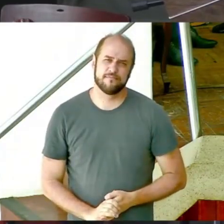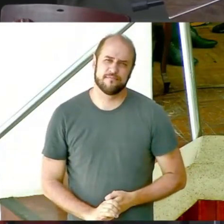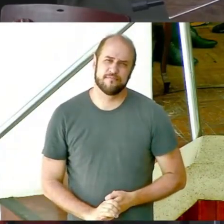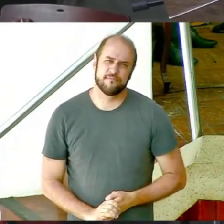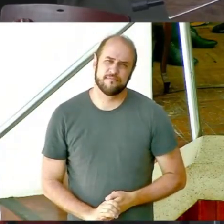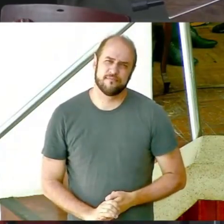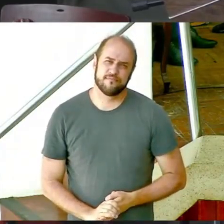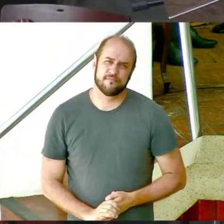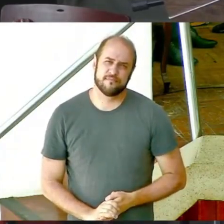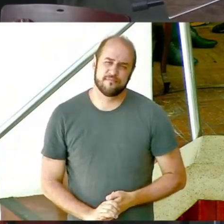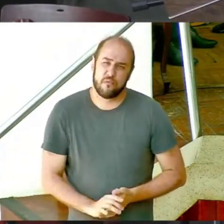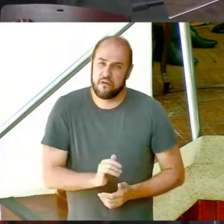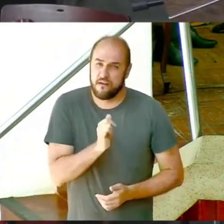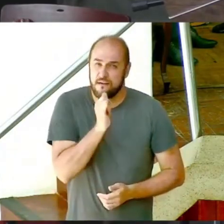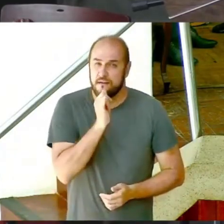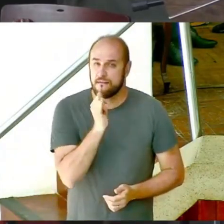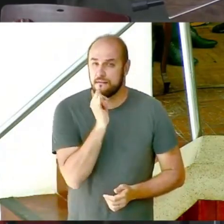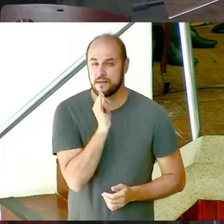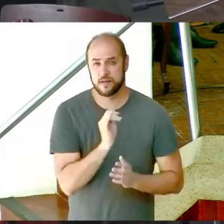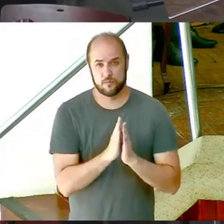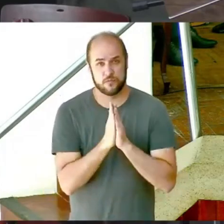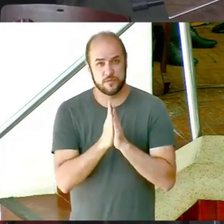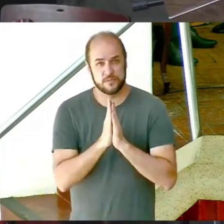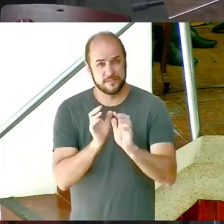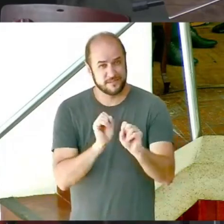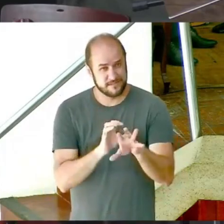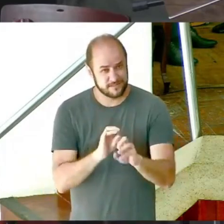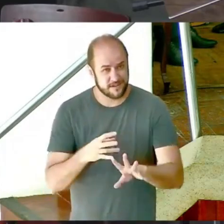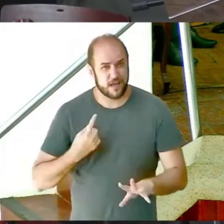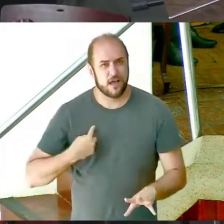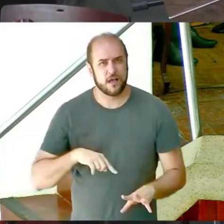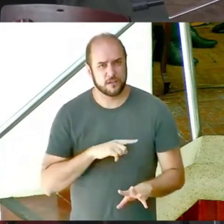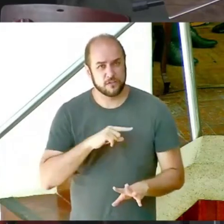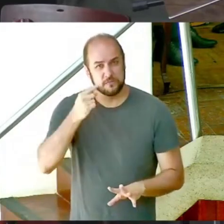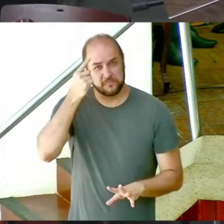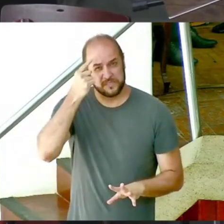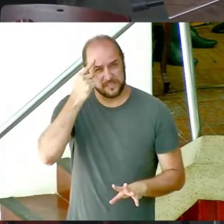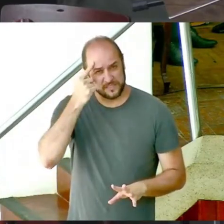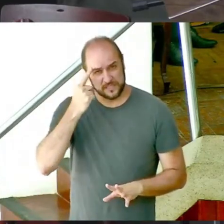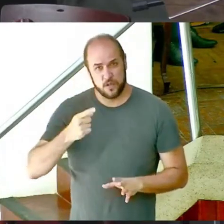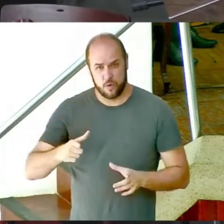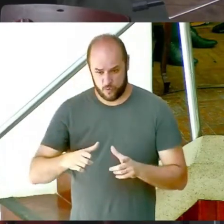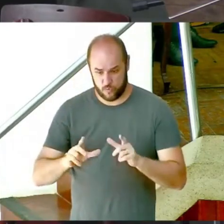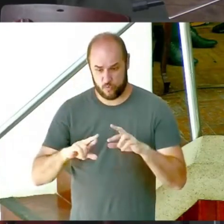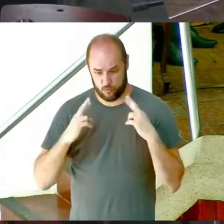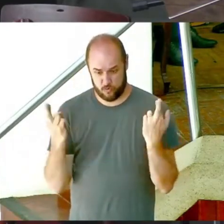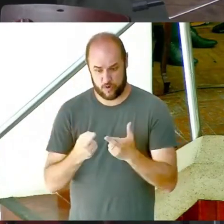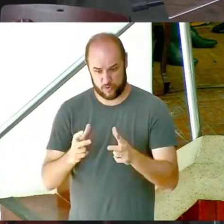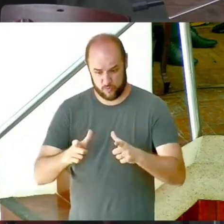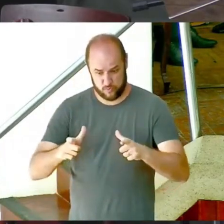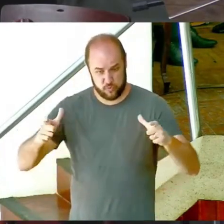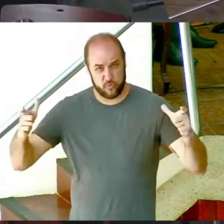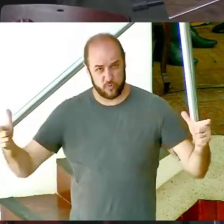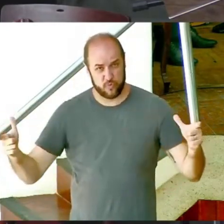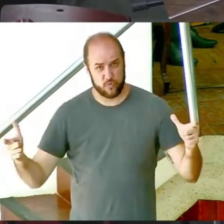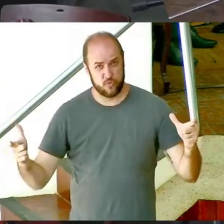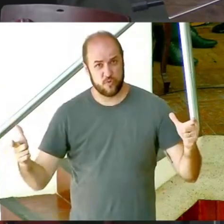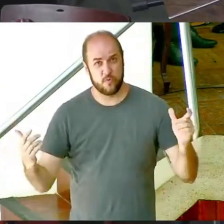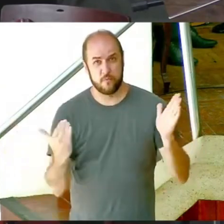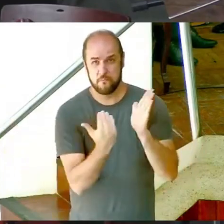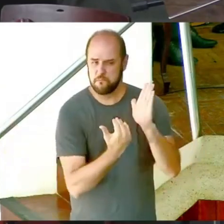Como um modelo da oração, ela nos ensina a colocar o avanço do reino antes dos nossos projetos